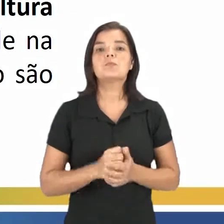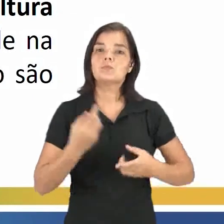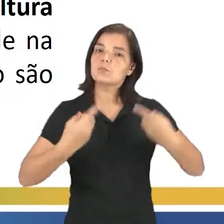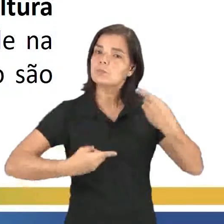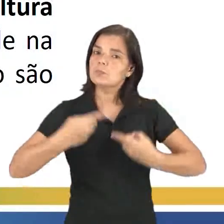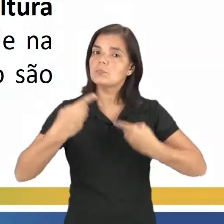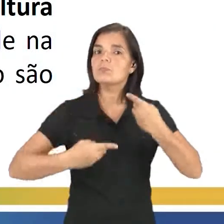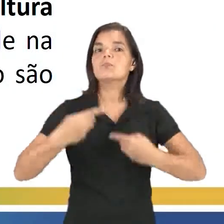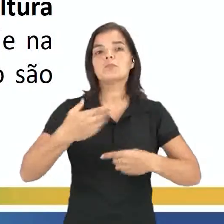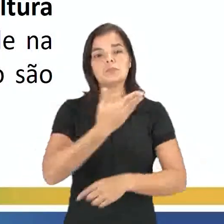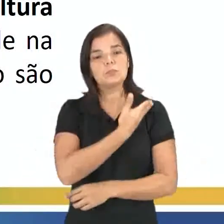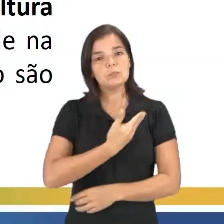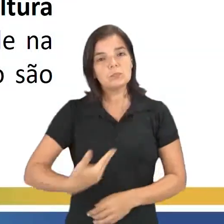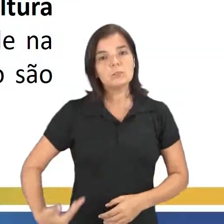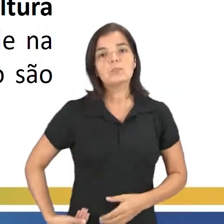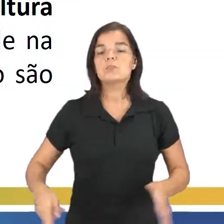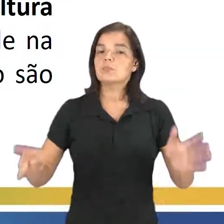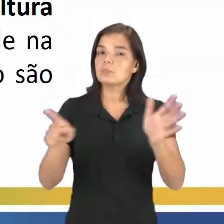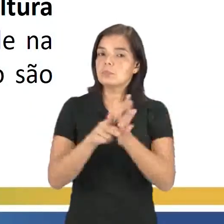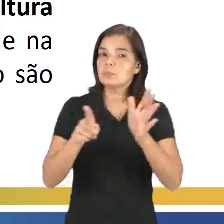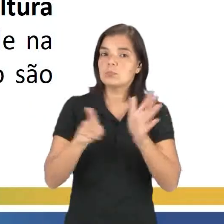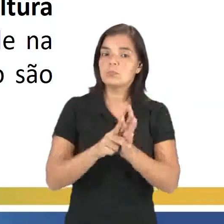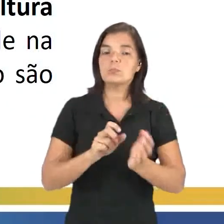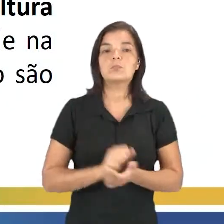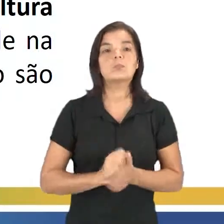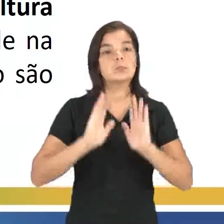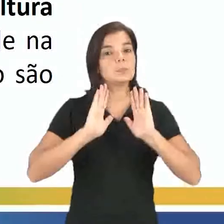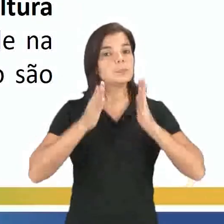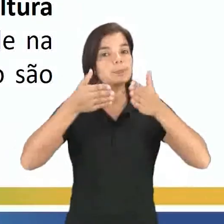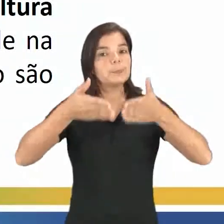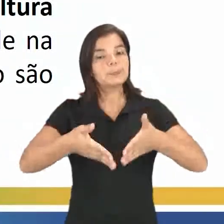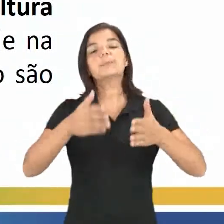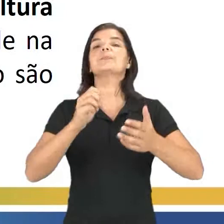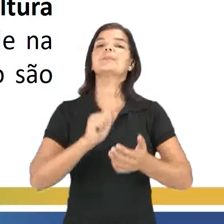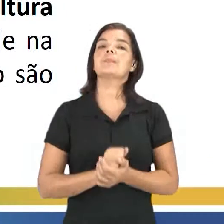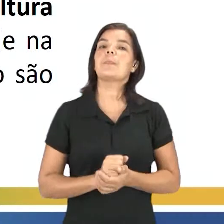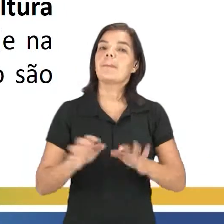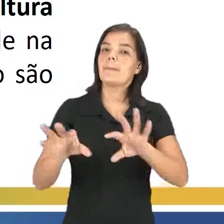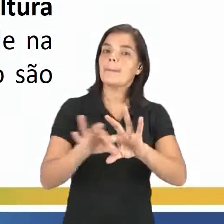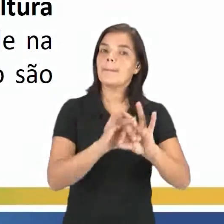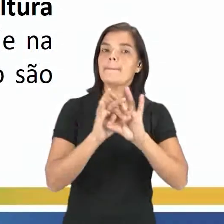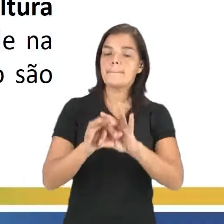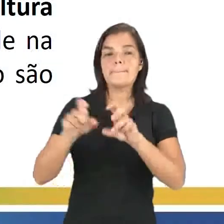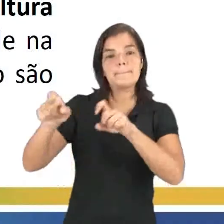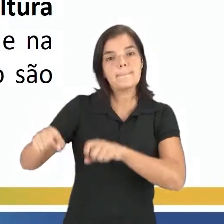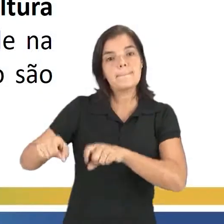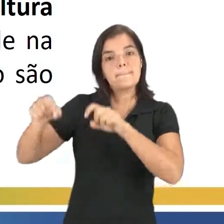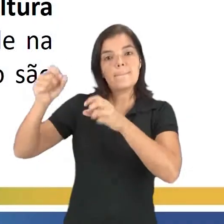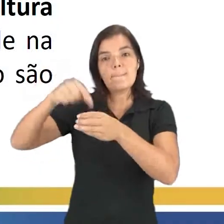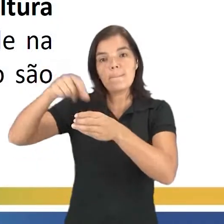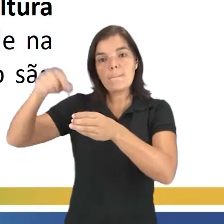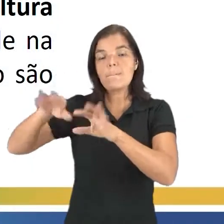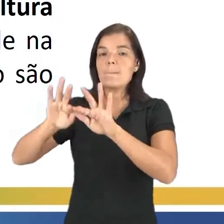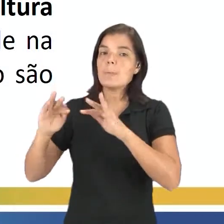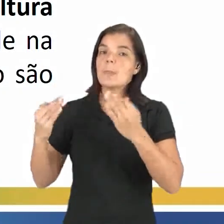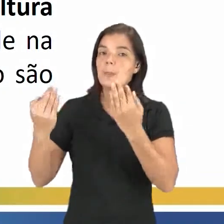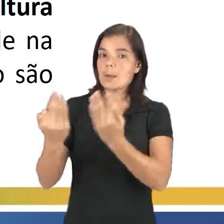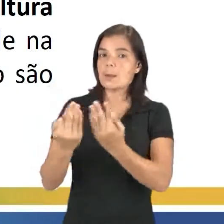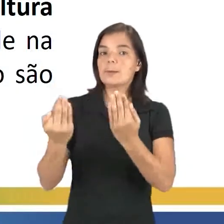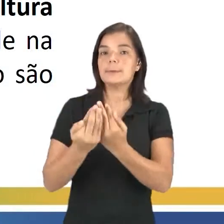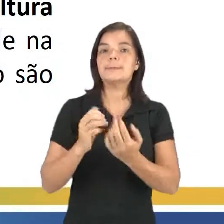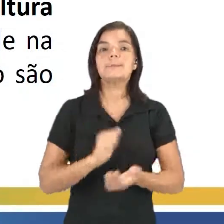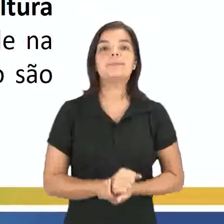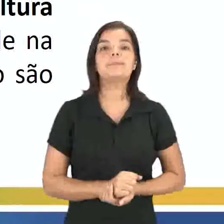política pública, né, específica, diretamente, né, ligado para a agricultura familiar. Então, a agricultura